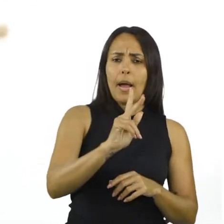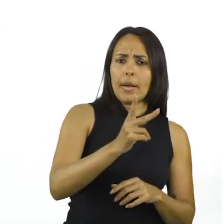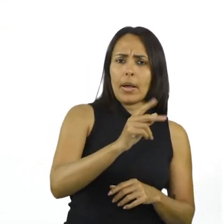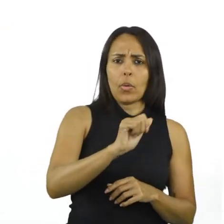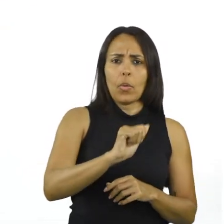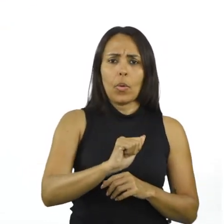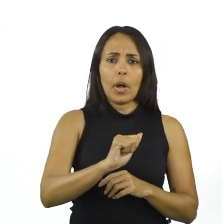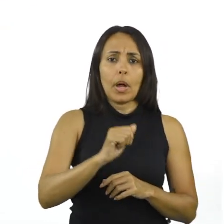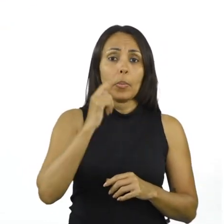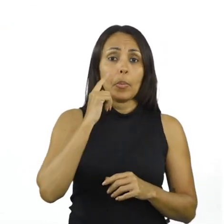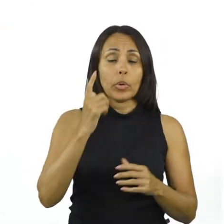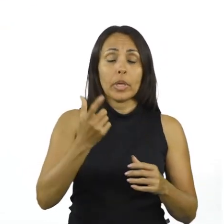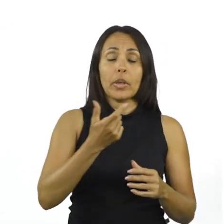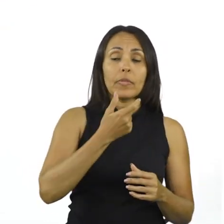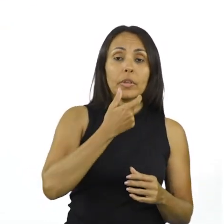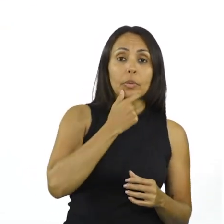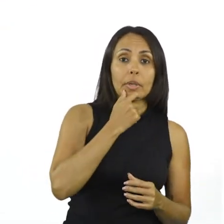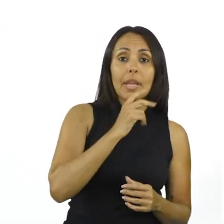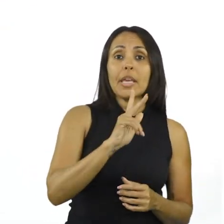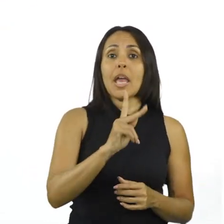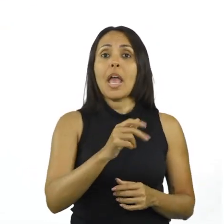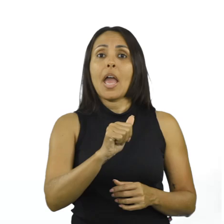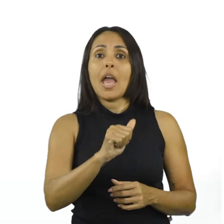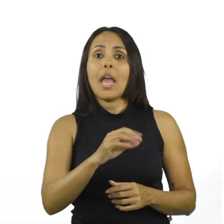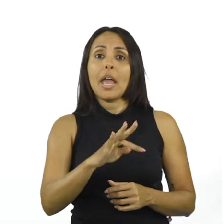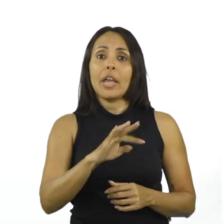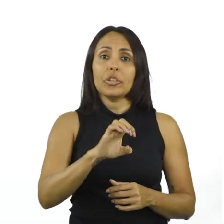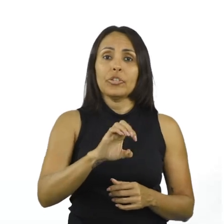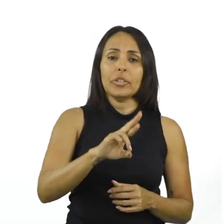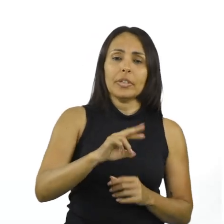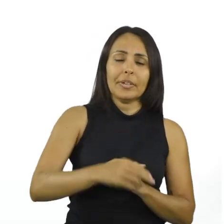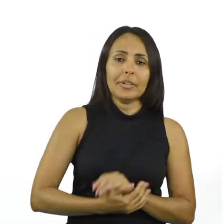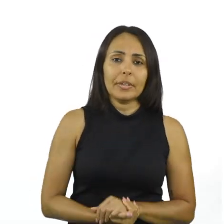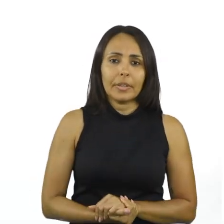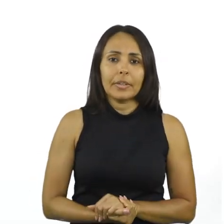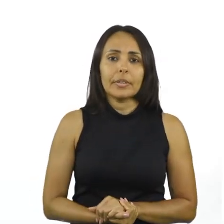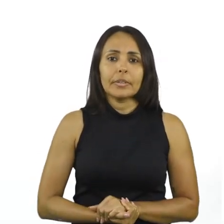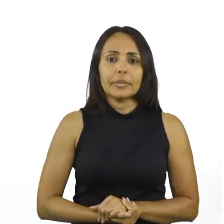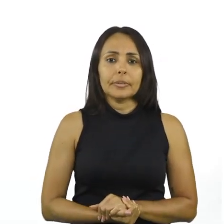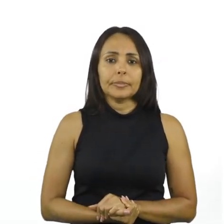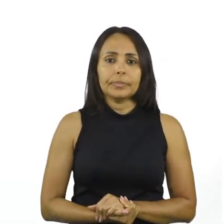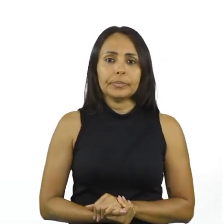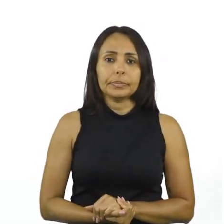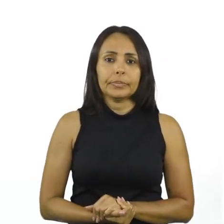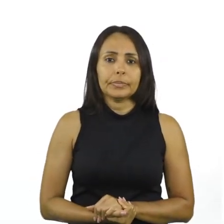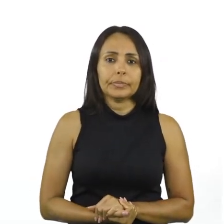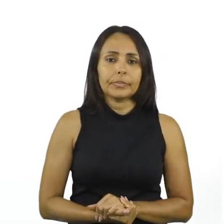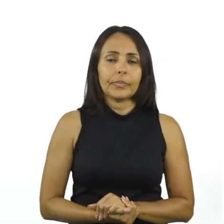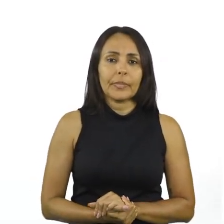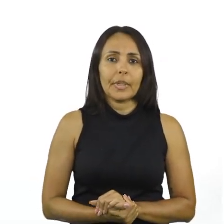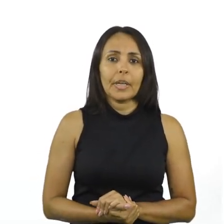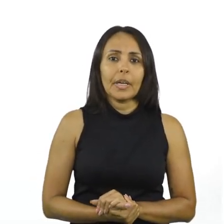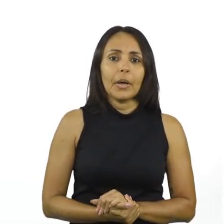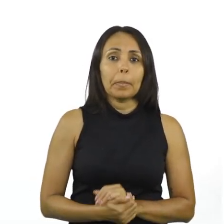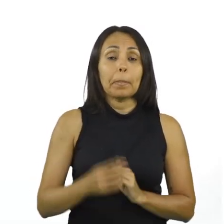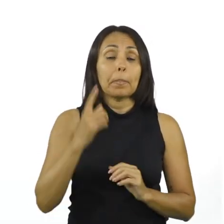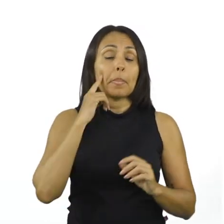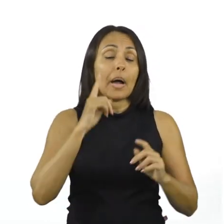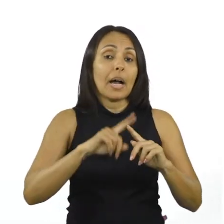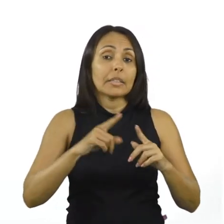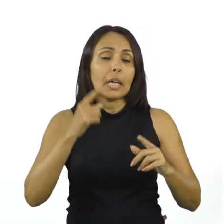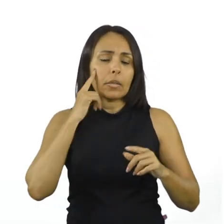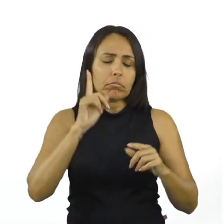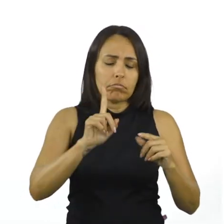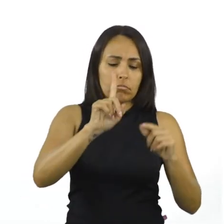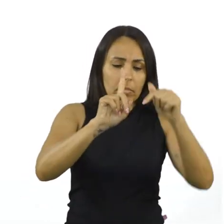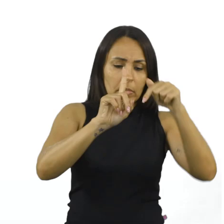que H? Porque vem do inglês height, começando com a letra H. Ah, moleque, aqui é a poliglota, para quem tá pensando o quê? Mas